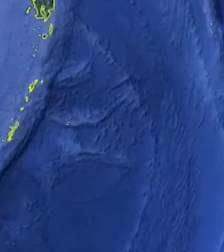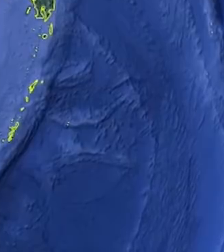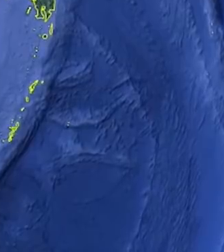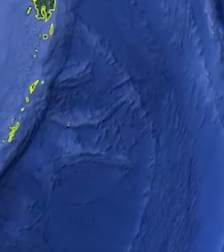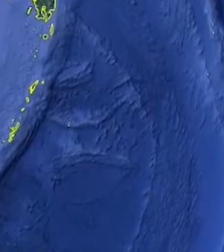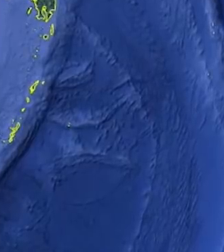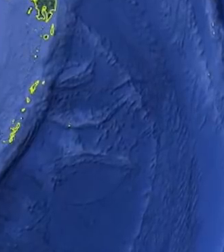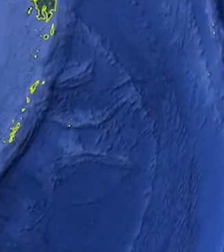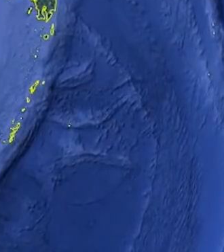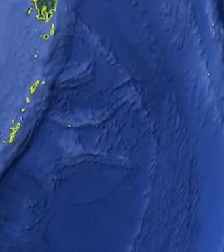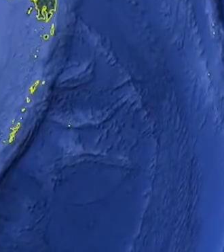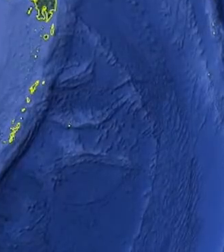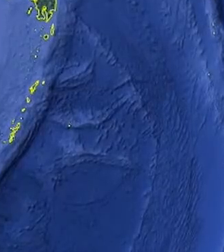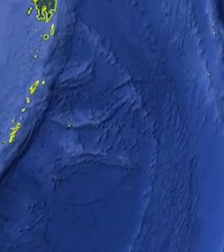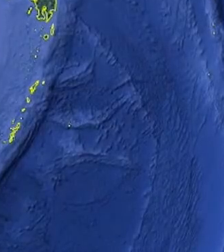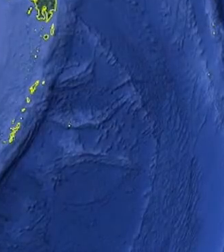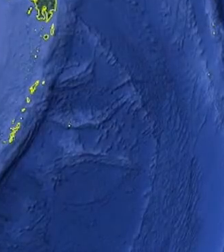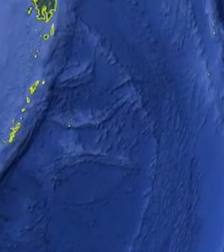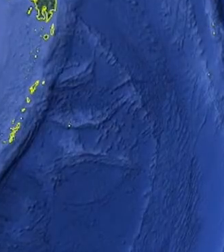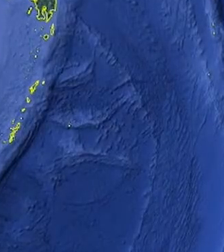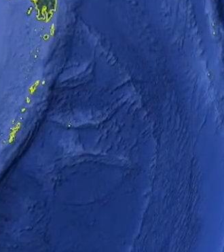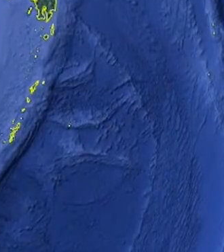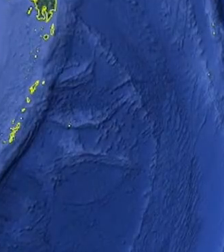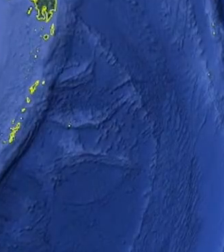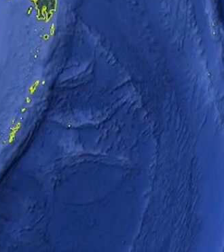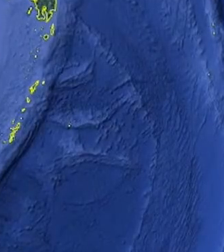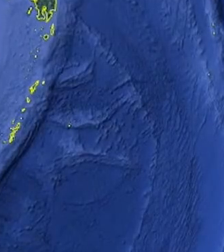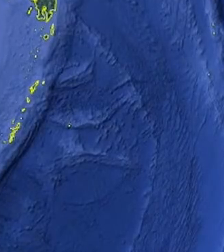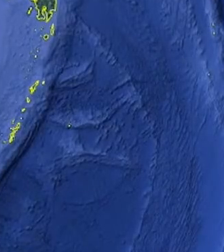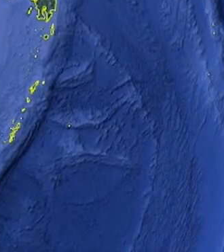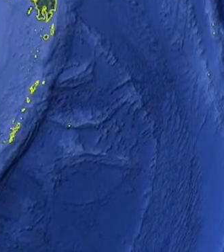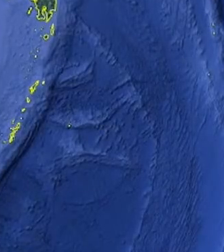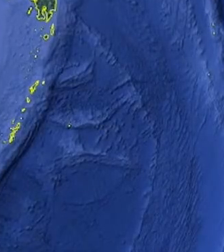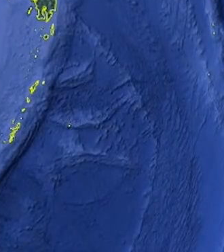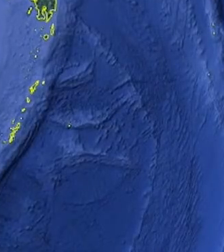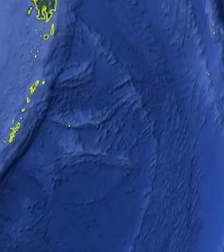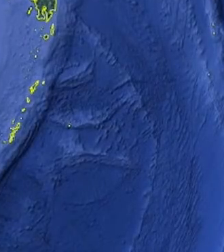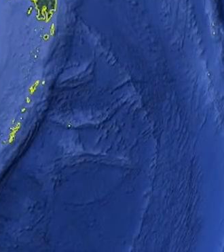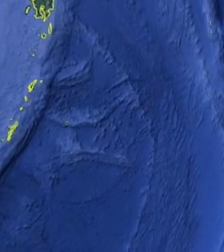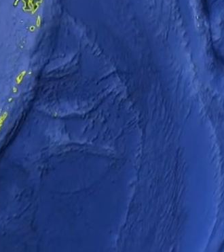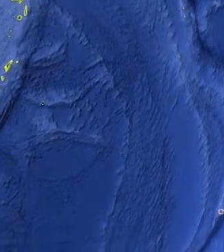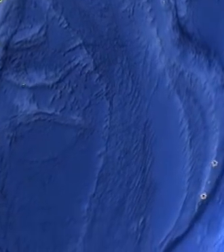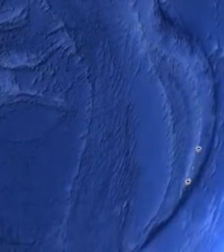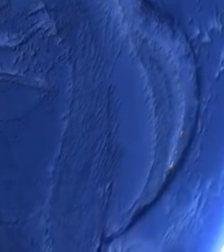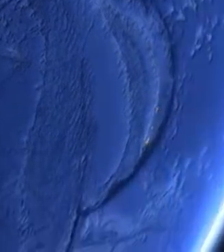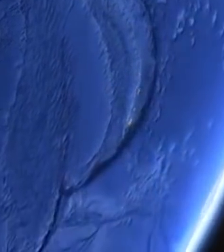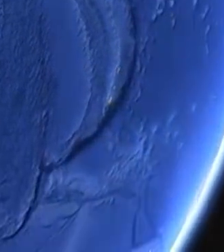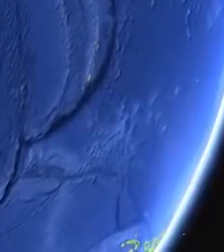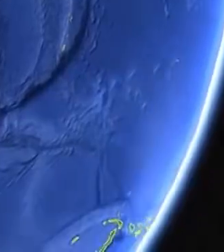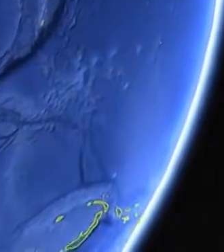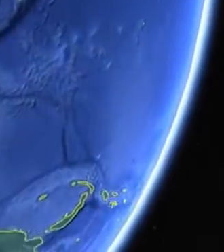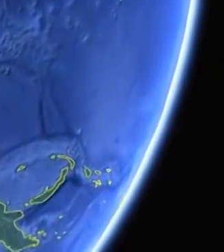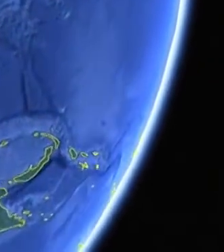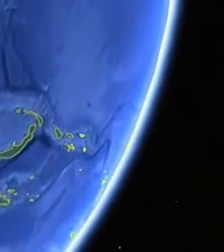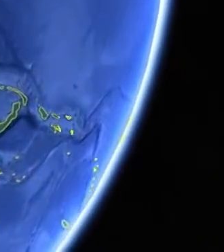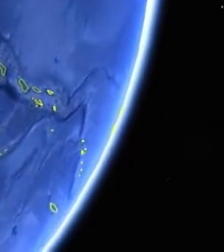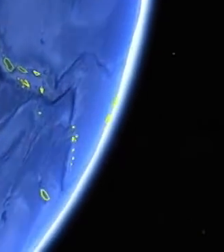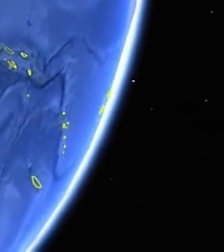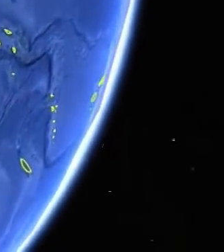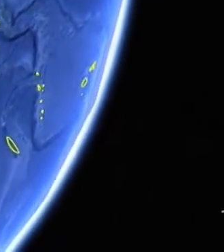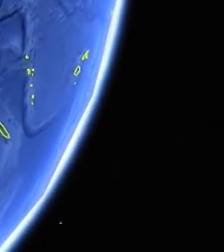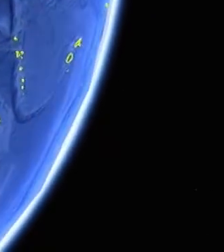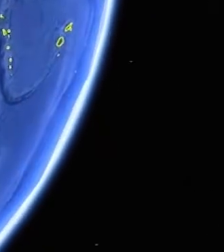na véspera de sua morte na cruz do Calvário. Pessoas de todas as partes do mundo têm sido alcançadas pelo